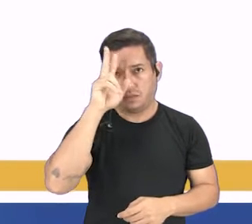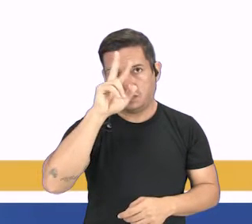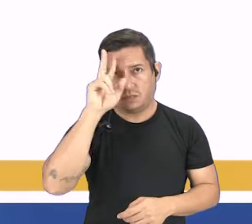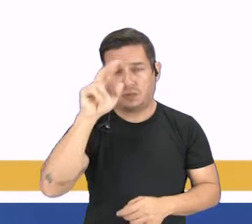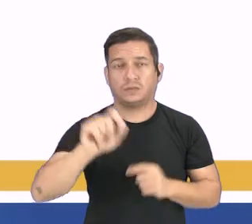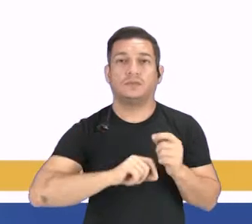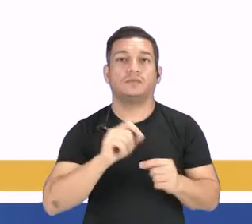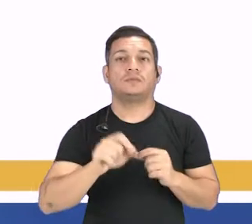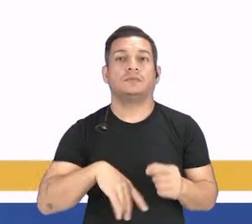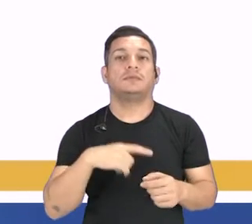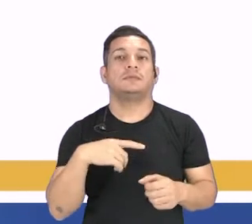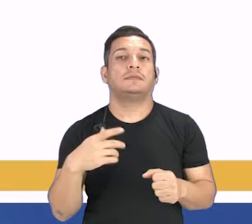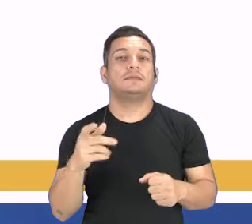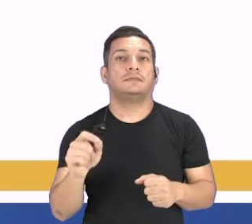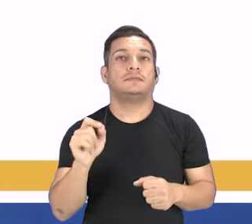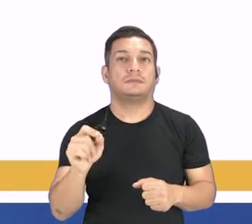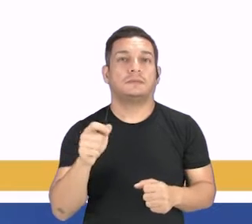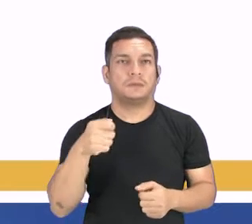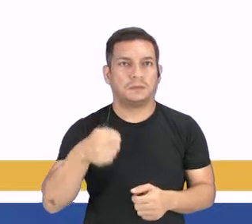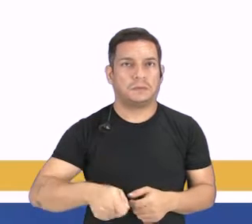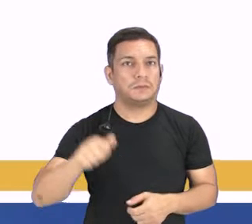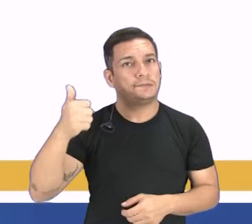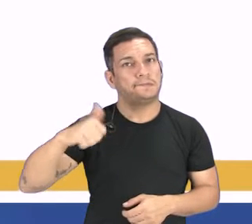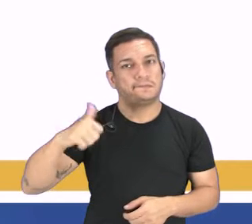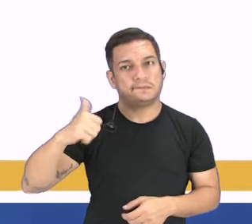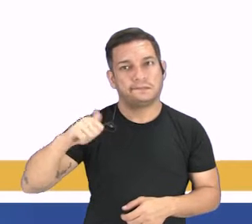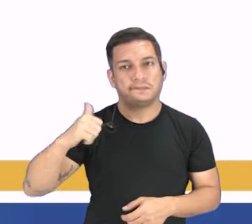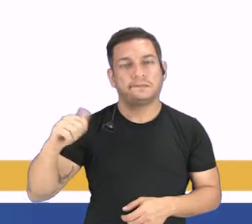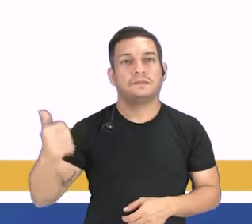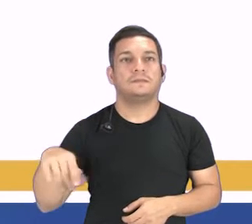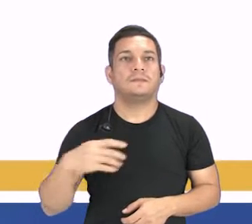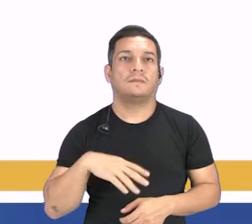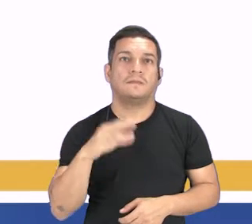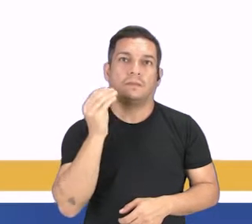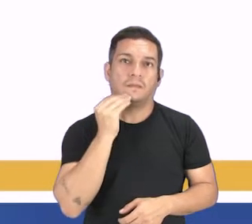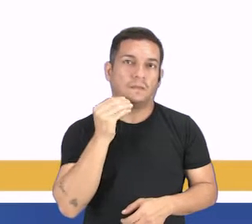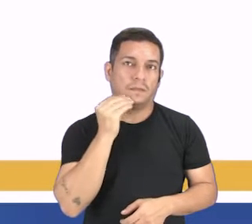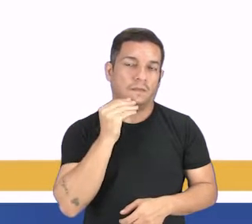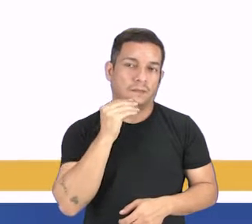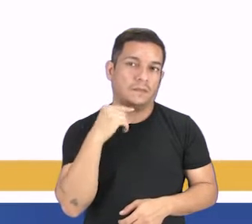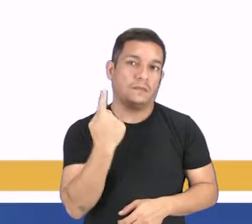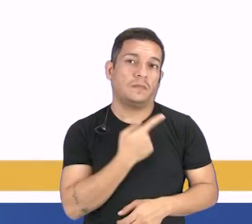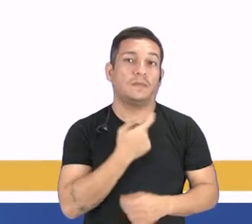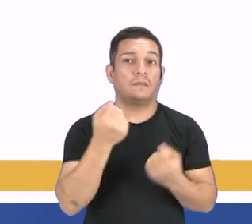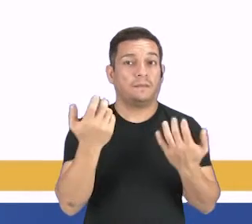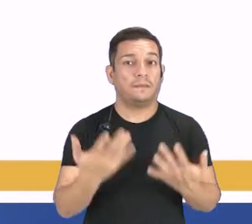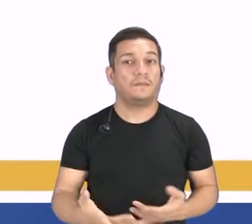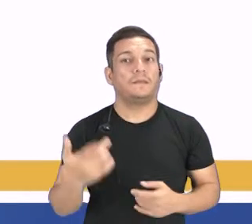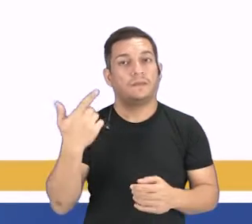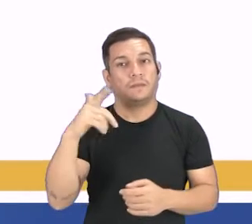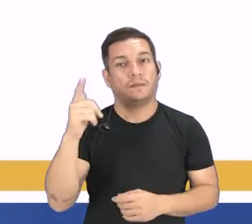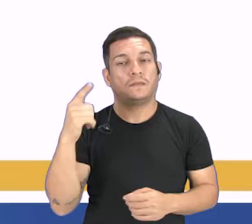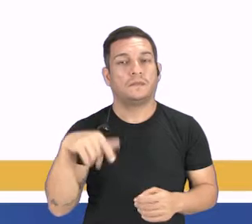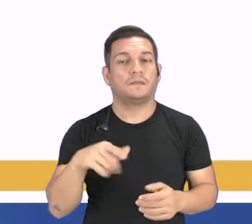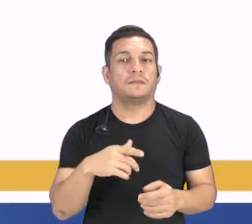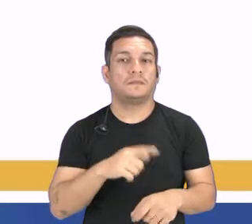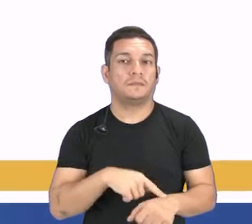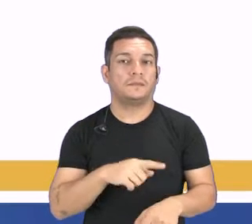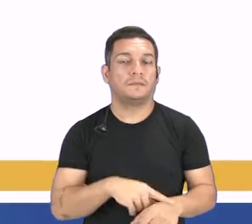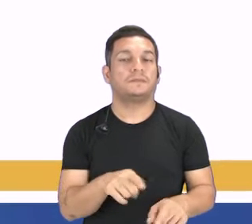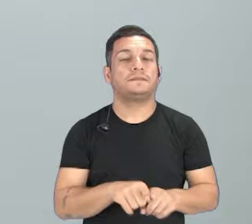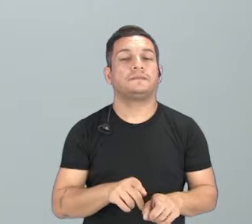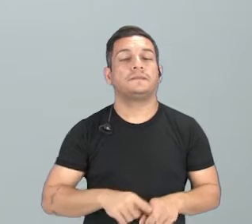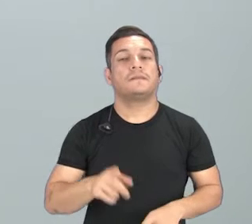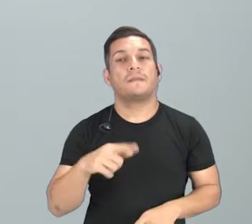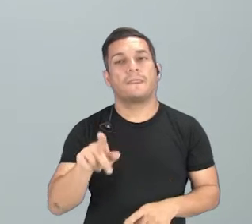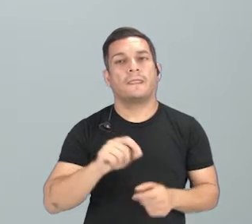por rigorosos padrões de avaliação. Testagem, como nós havíamos falado em outras ocasiões, né?